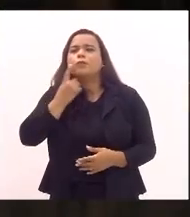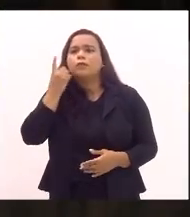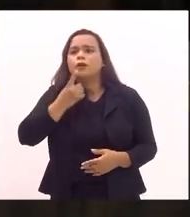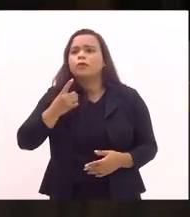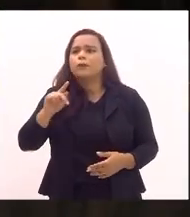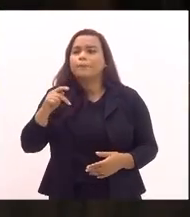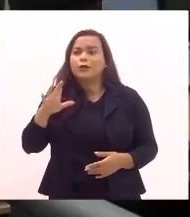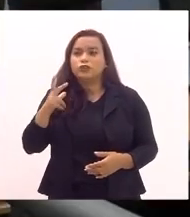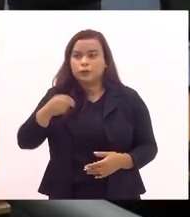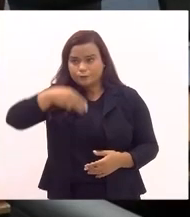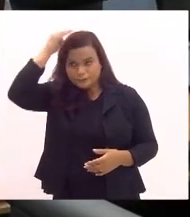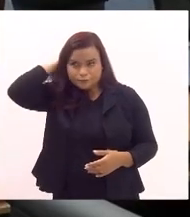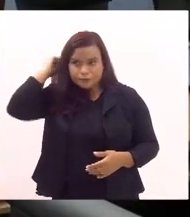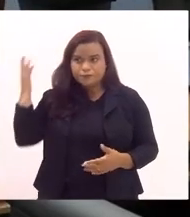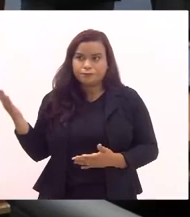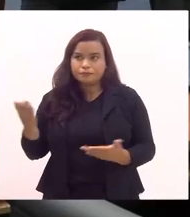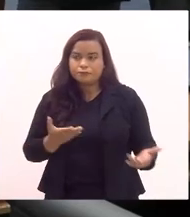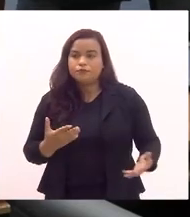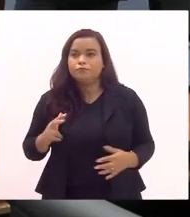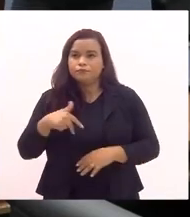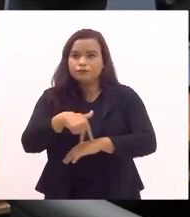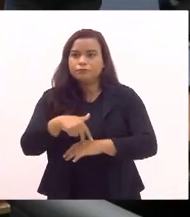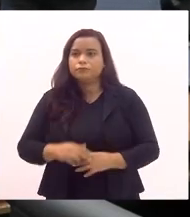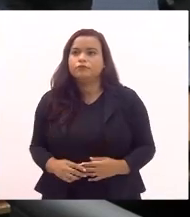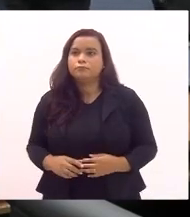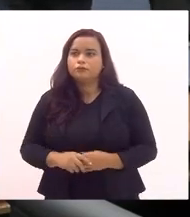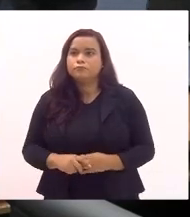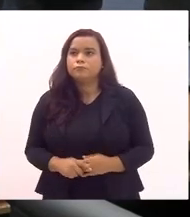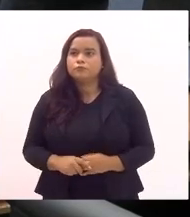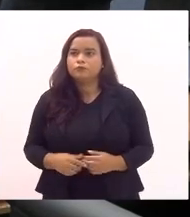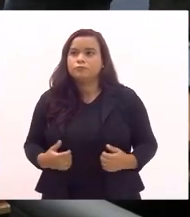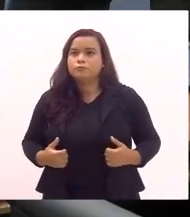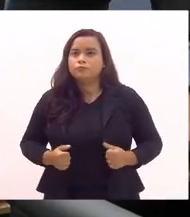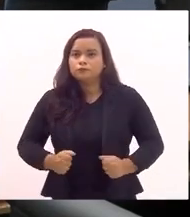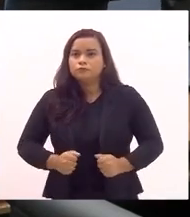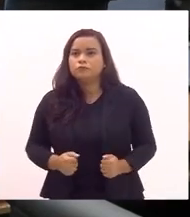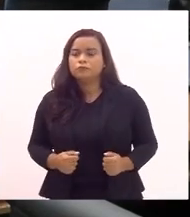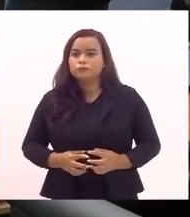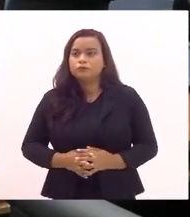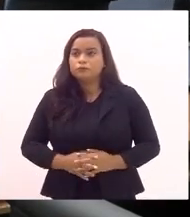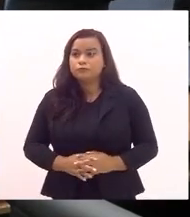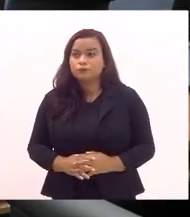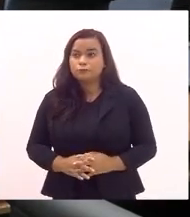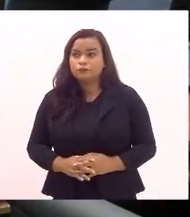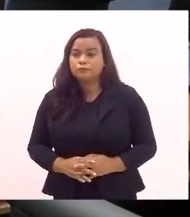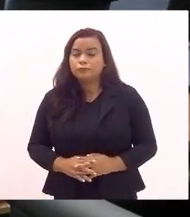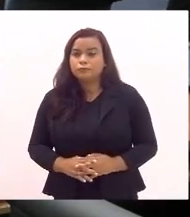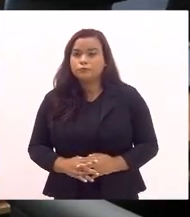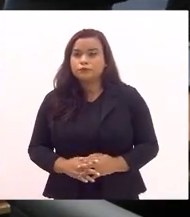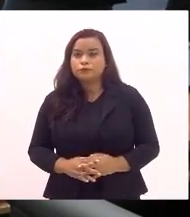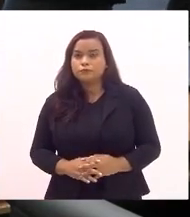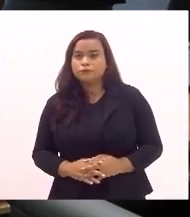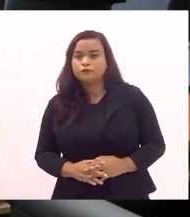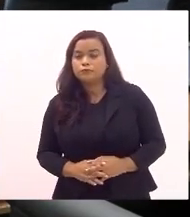Márcio Pacheco e quando o projeto